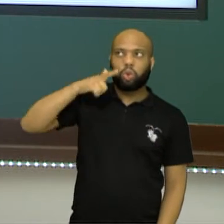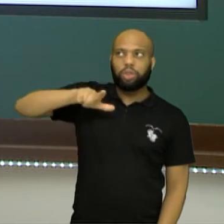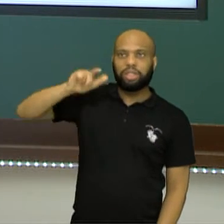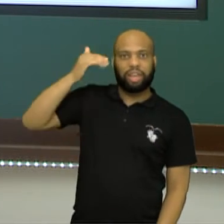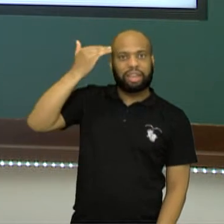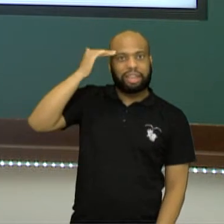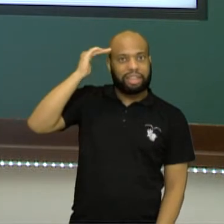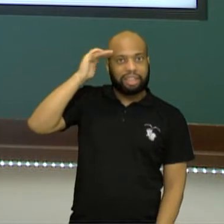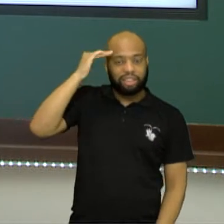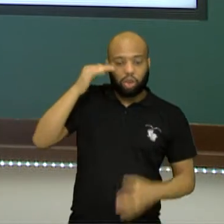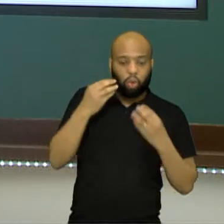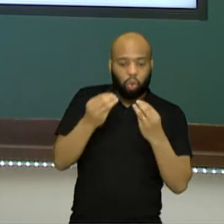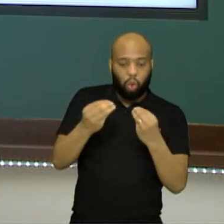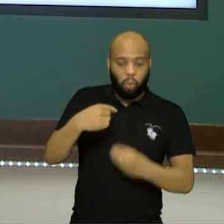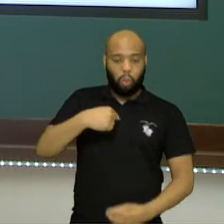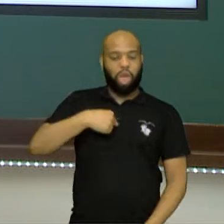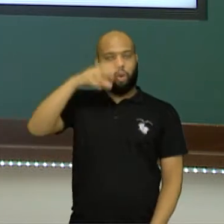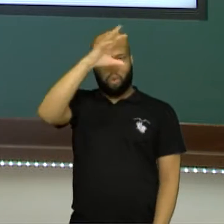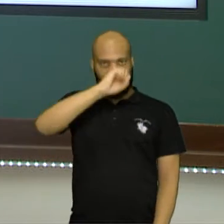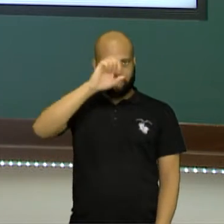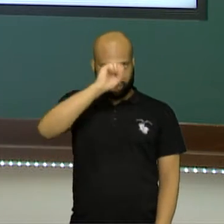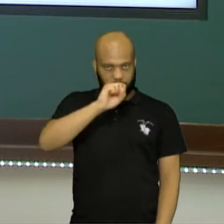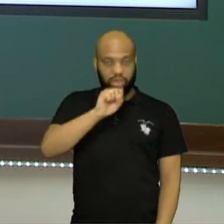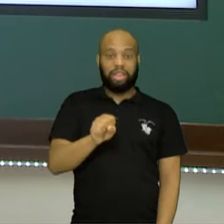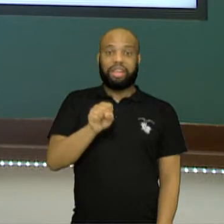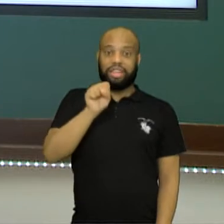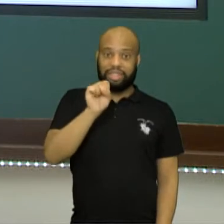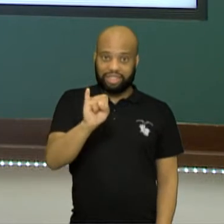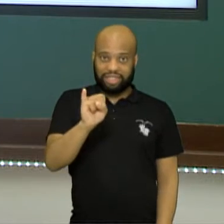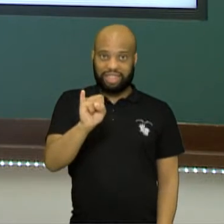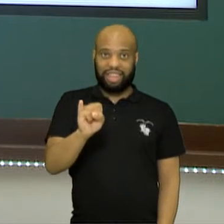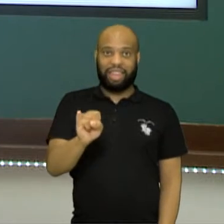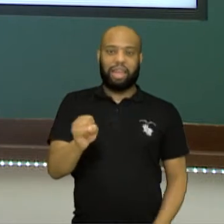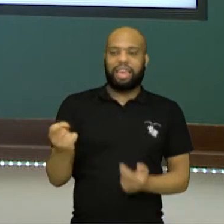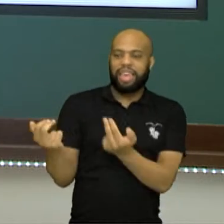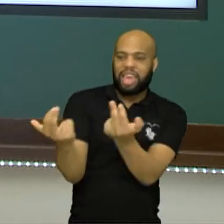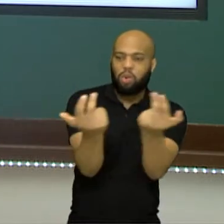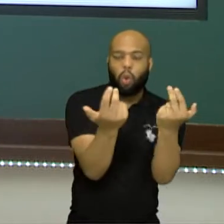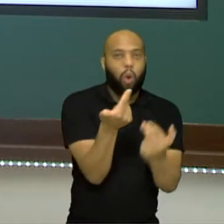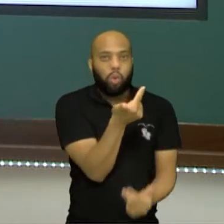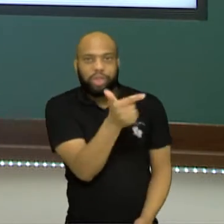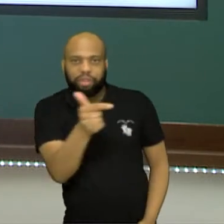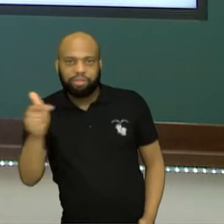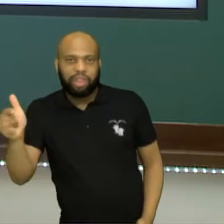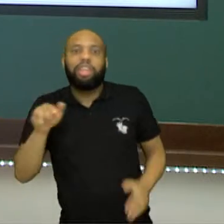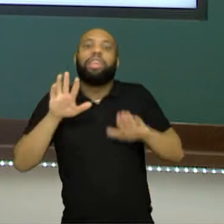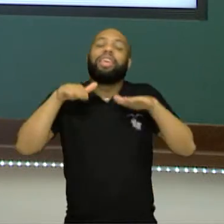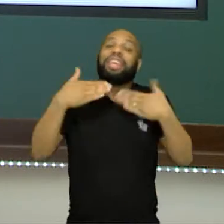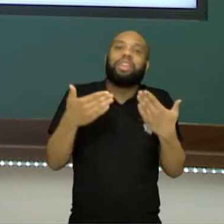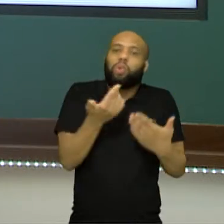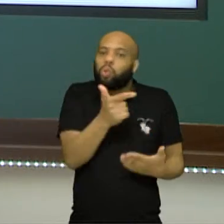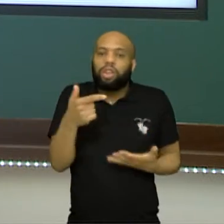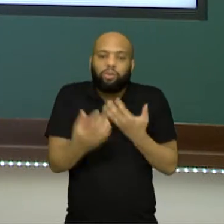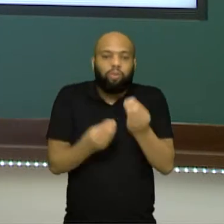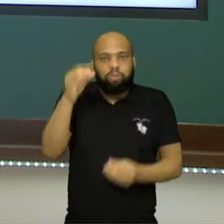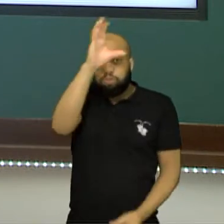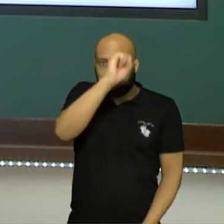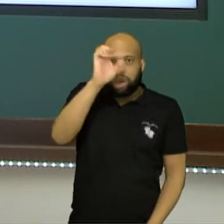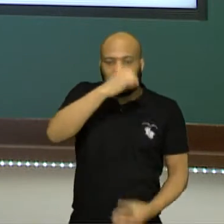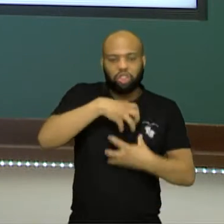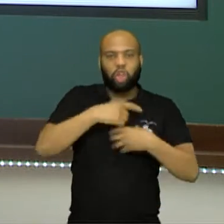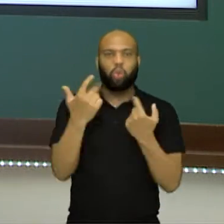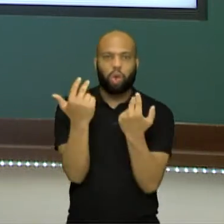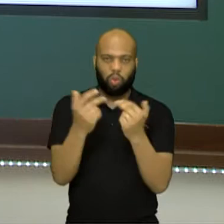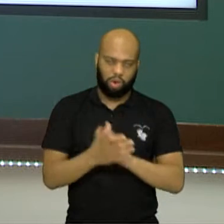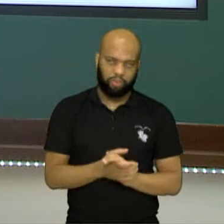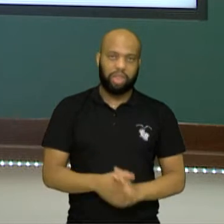Se ninguém é igual a ninguém, isso também vale para a forma de aprender. Ninguém aprende igual a outra pessoa. Temos maior ou